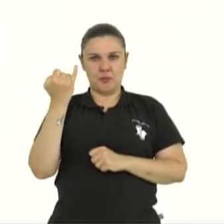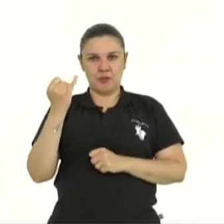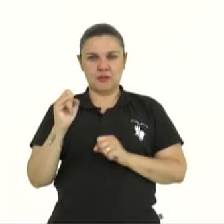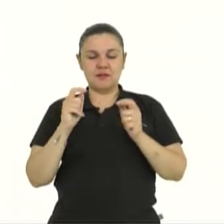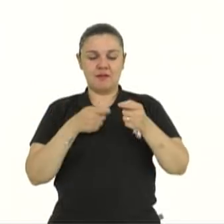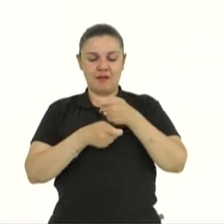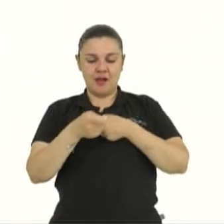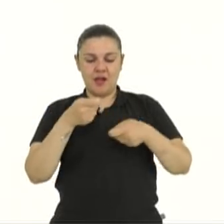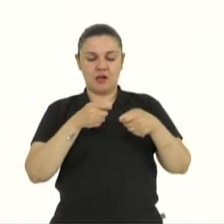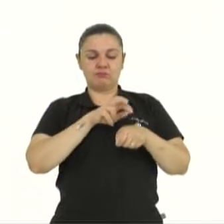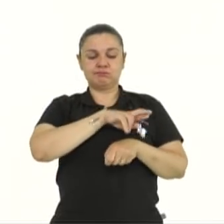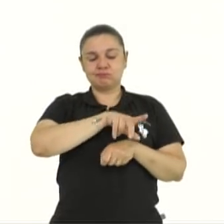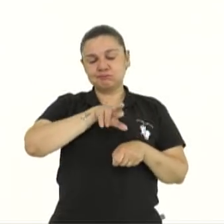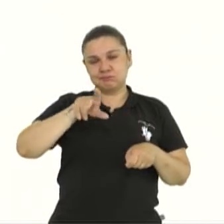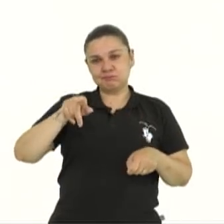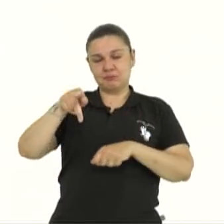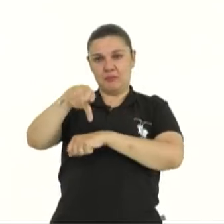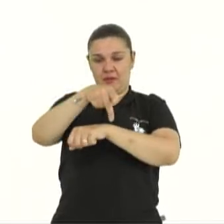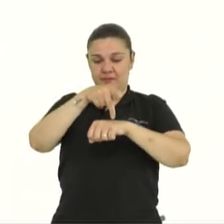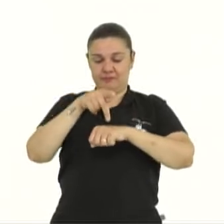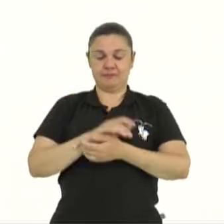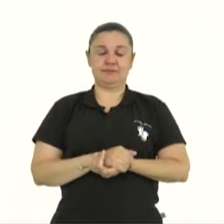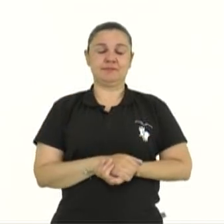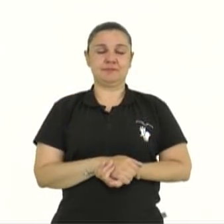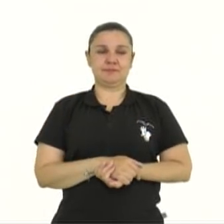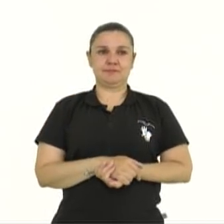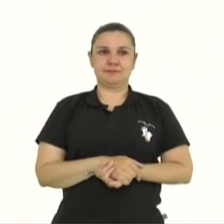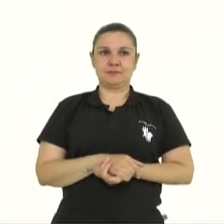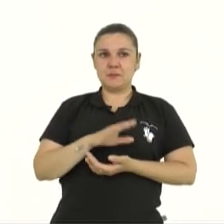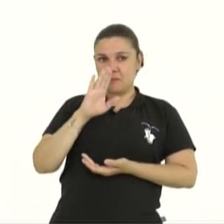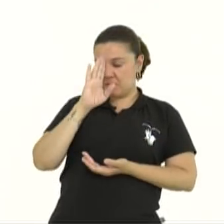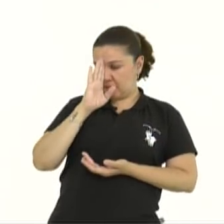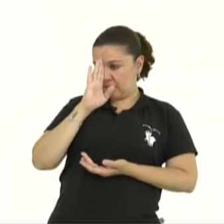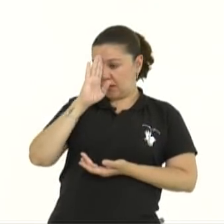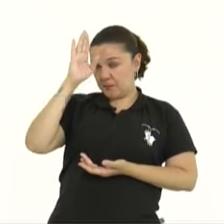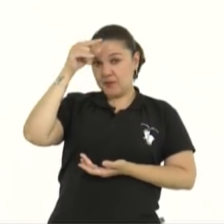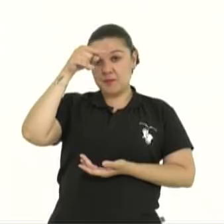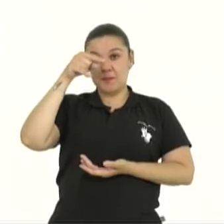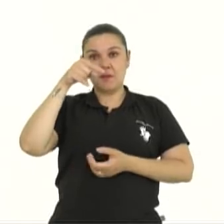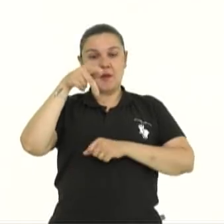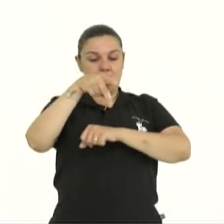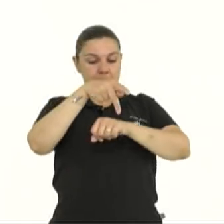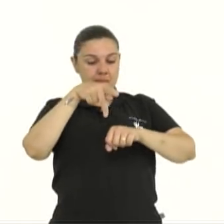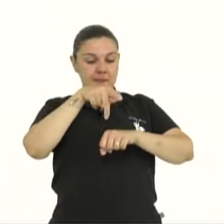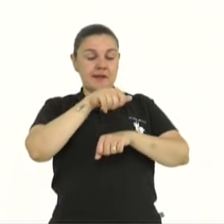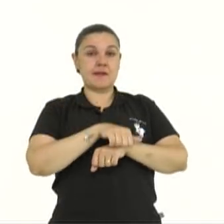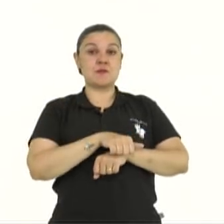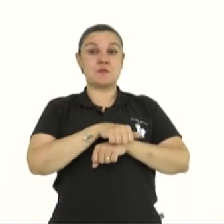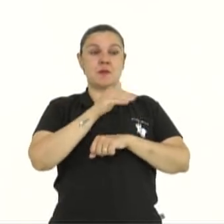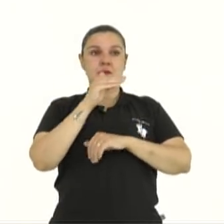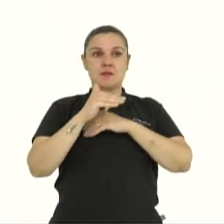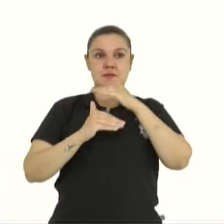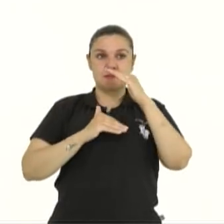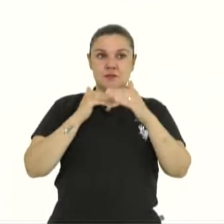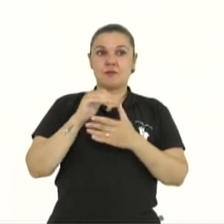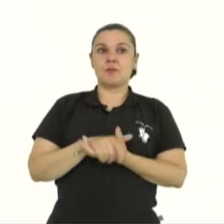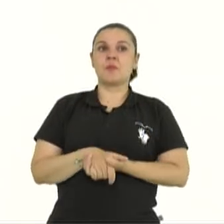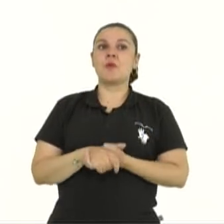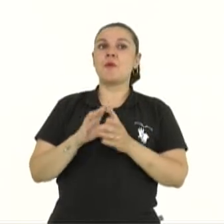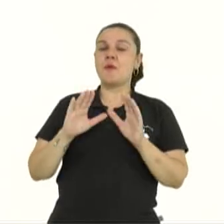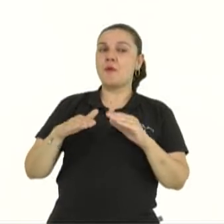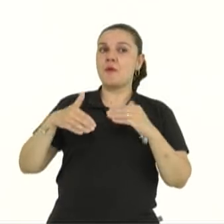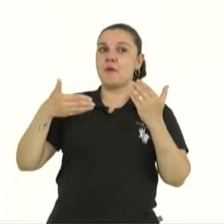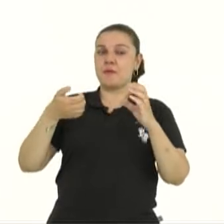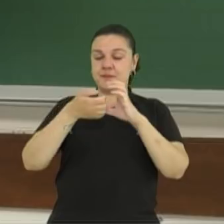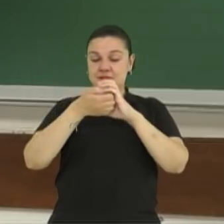da economia de vários países, principalmente das nações mais desenvolvidas. Então, como